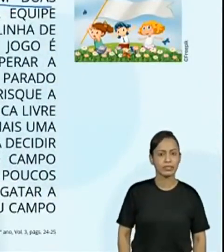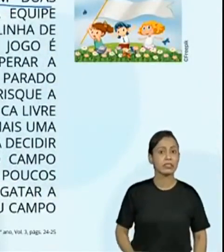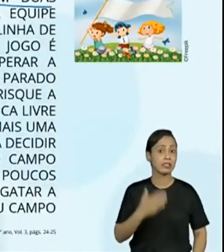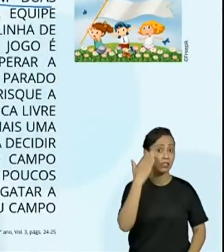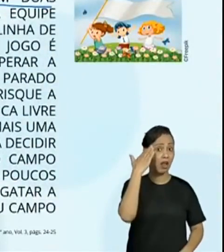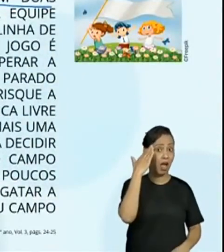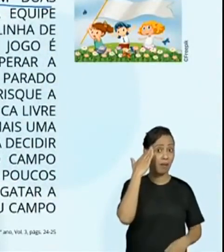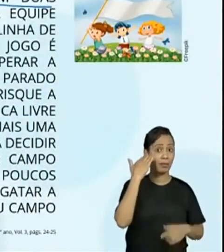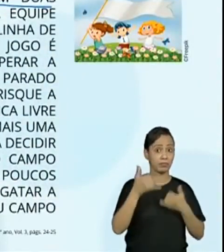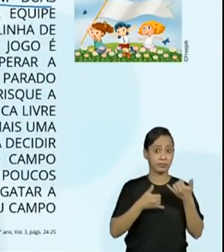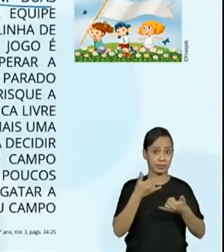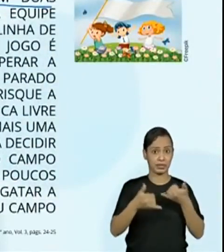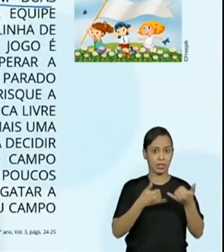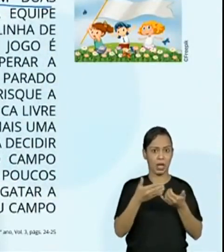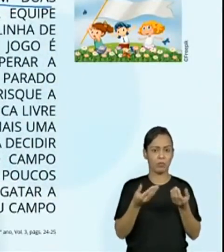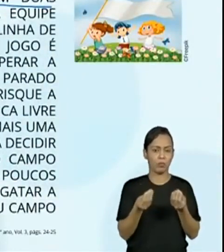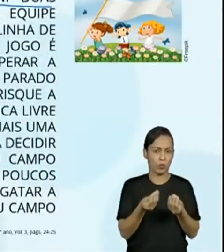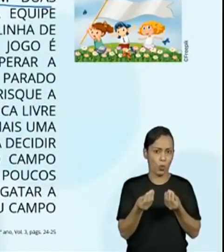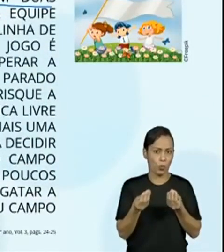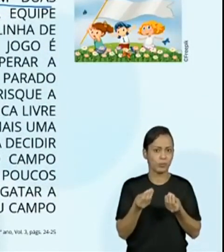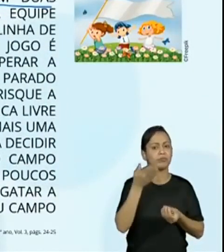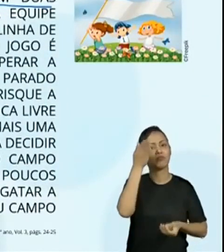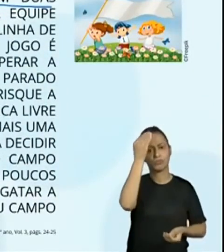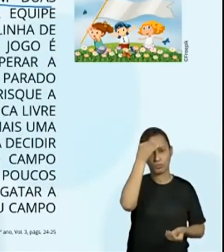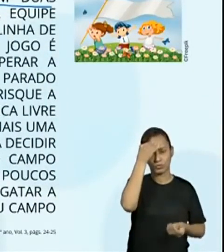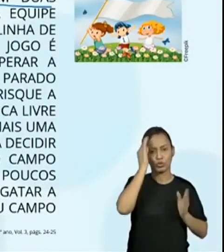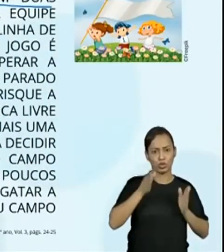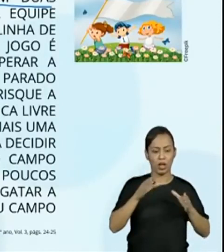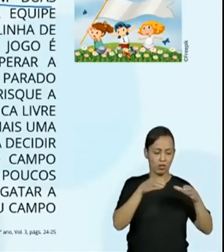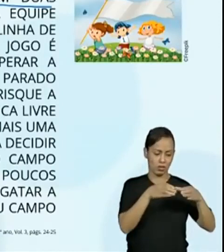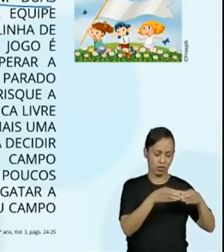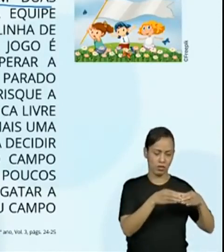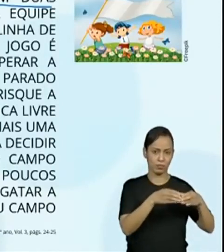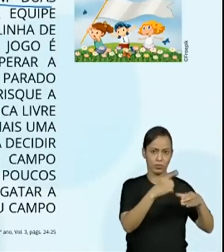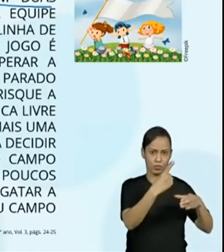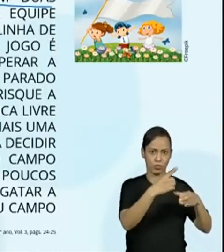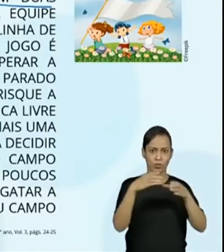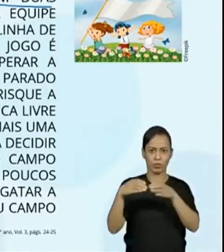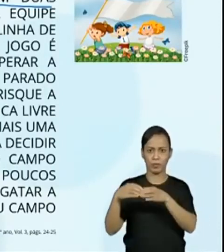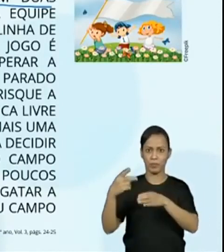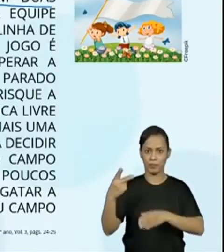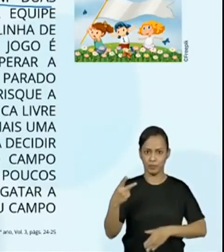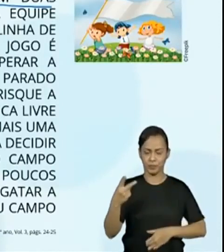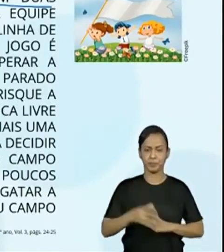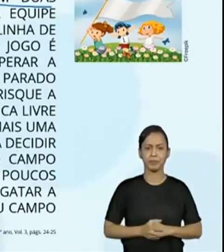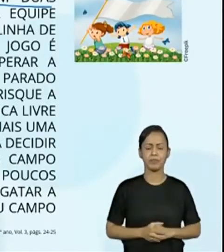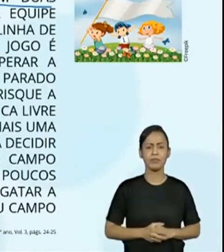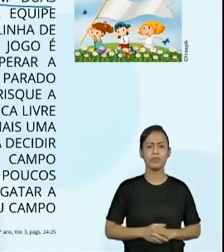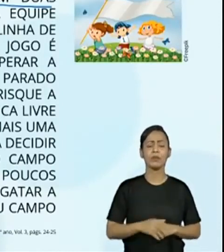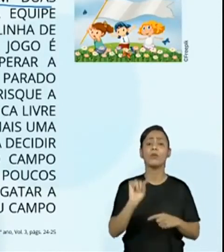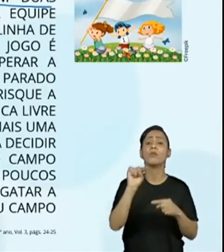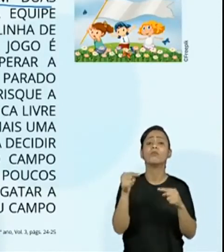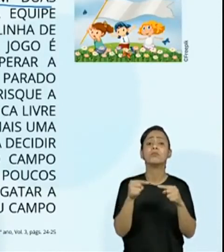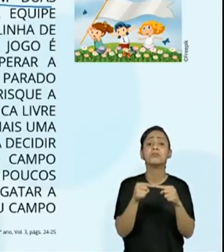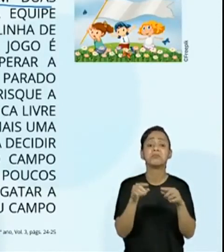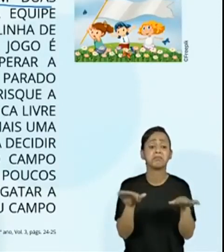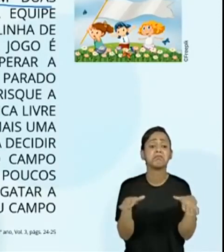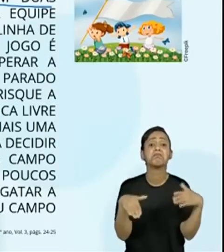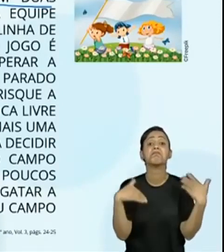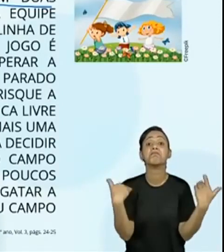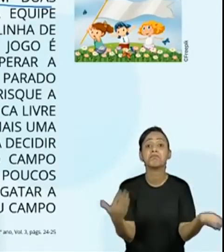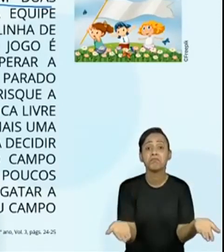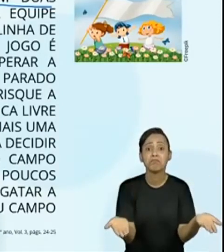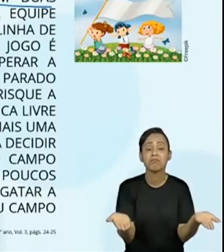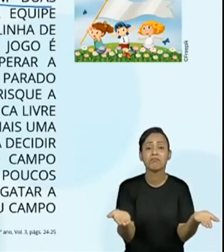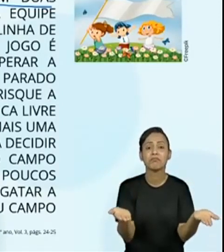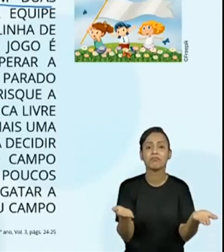inicia. Sim. O grupo tem que estar organizado em duas equipes. Qual é o objetivo desta brincadeira? Tem